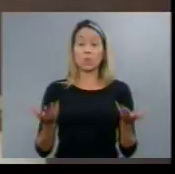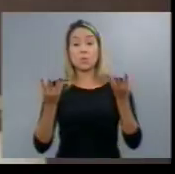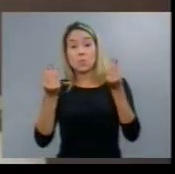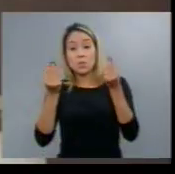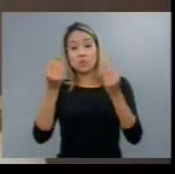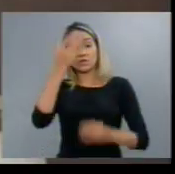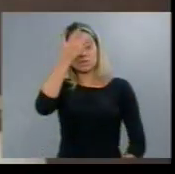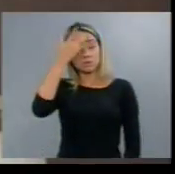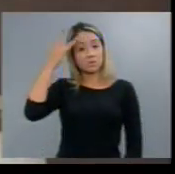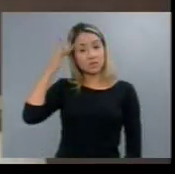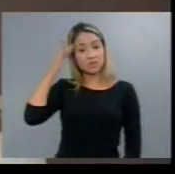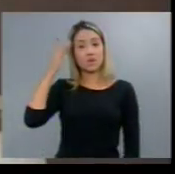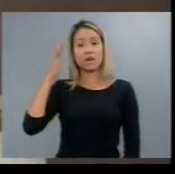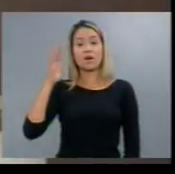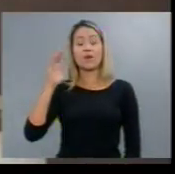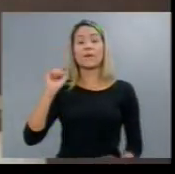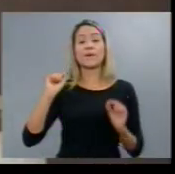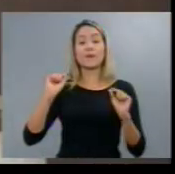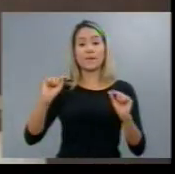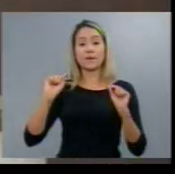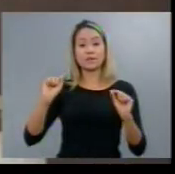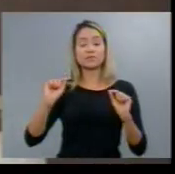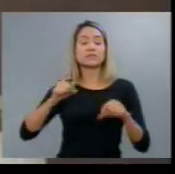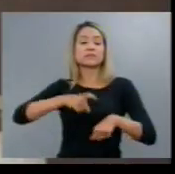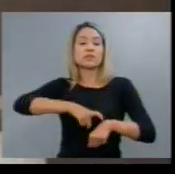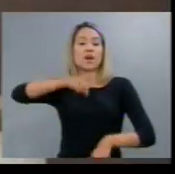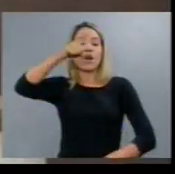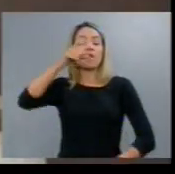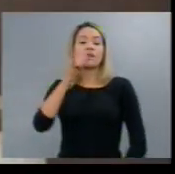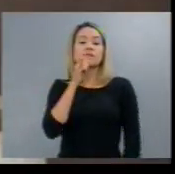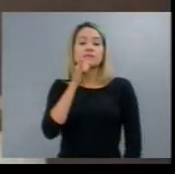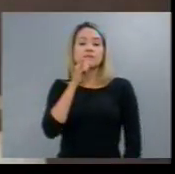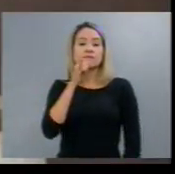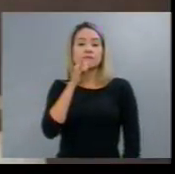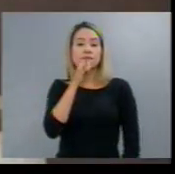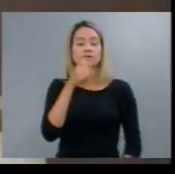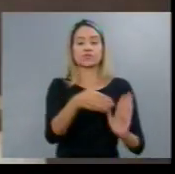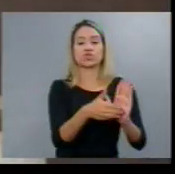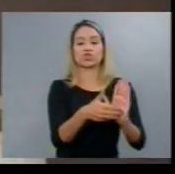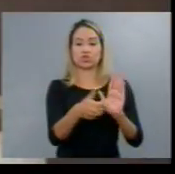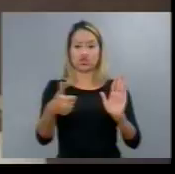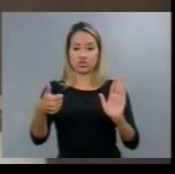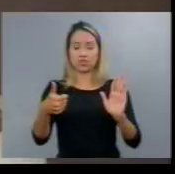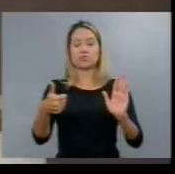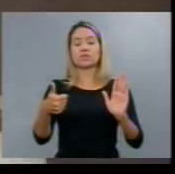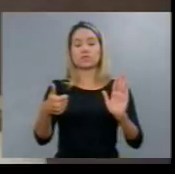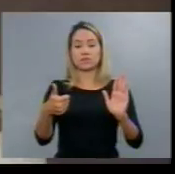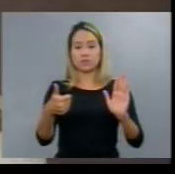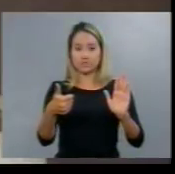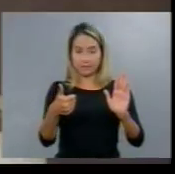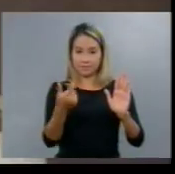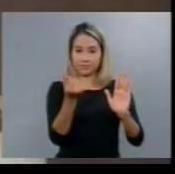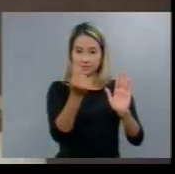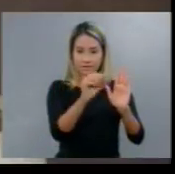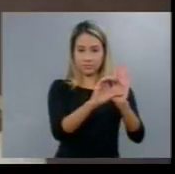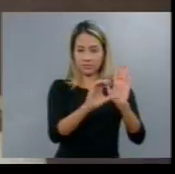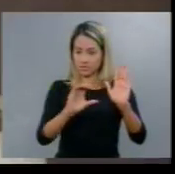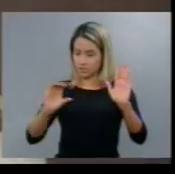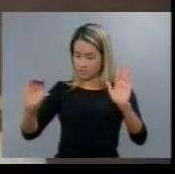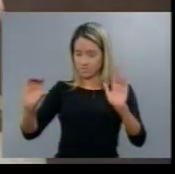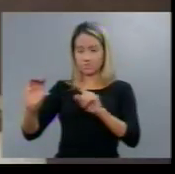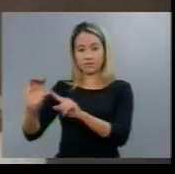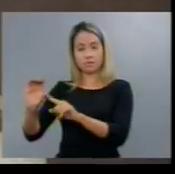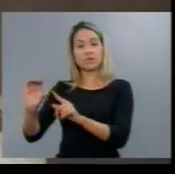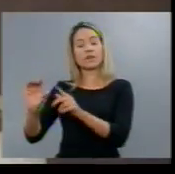levados no engodo quando retiram-se a previdência do tripé da Seguridade. Lembremos que o tripé da